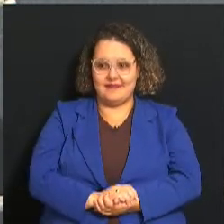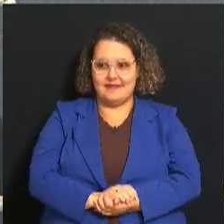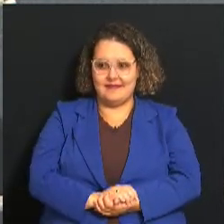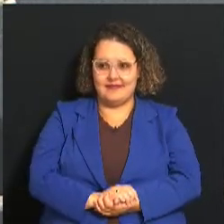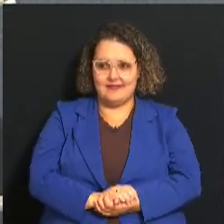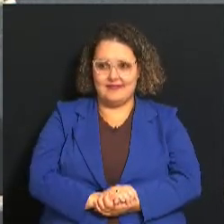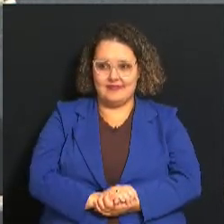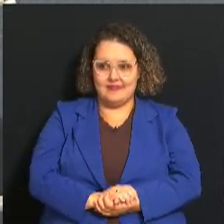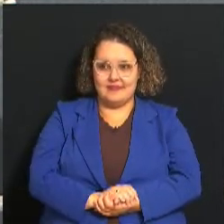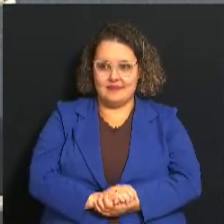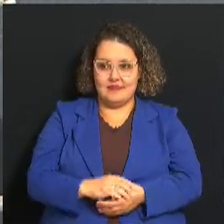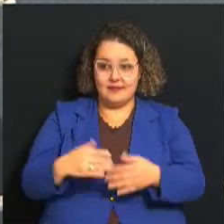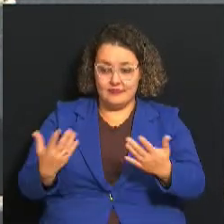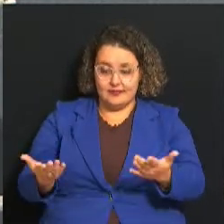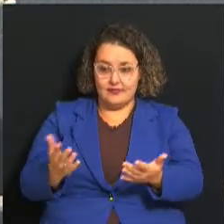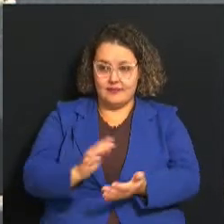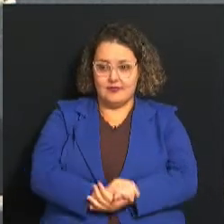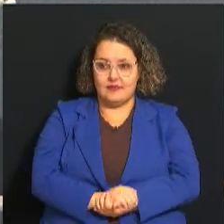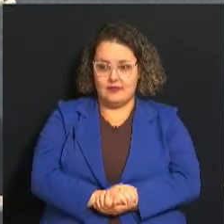bem. Então,